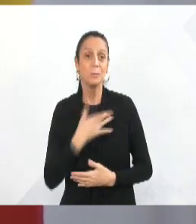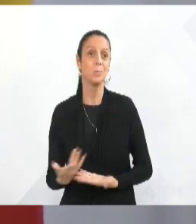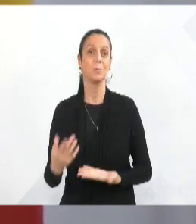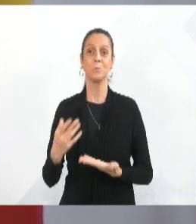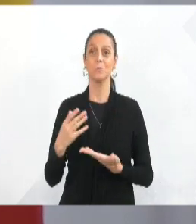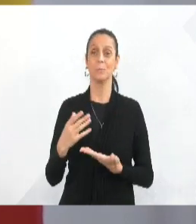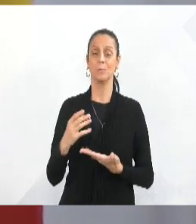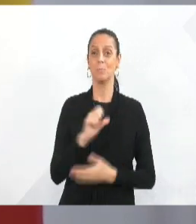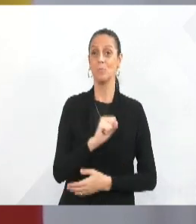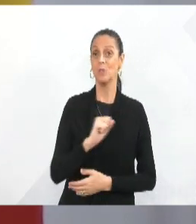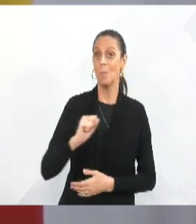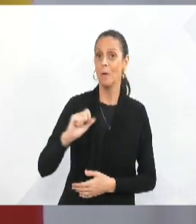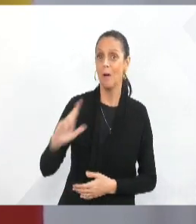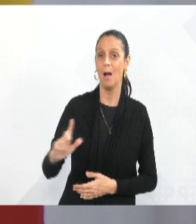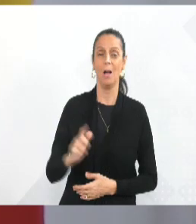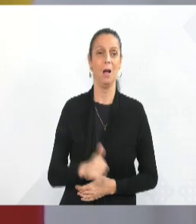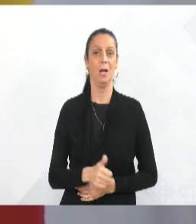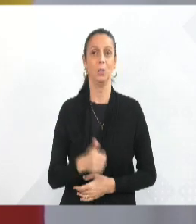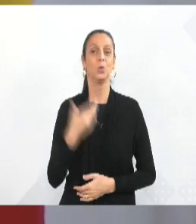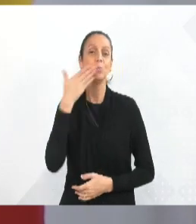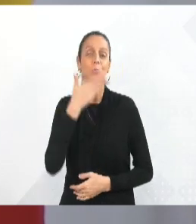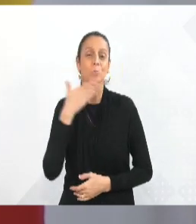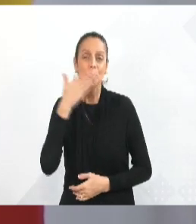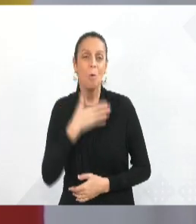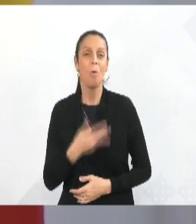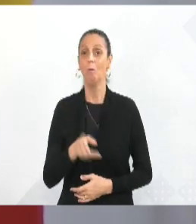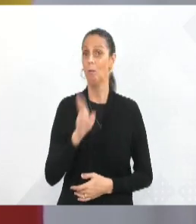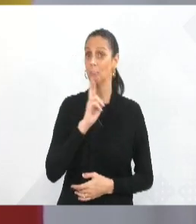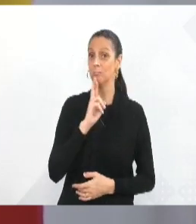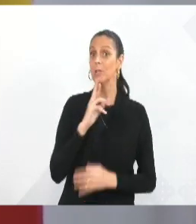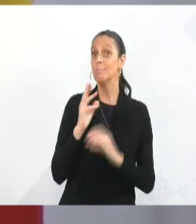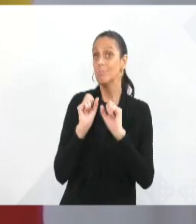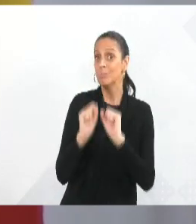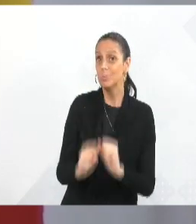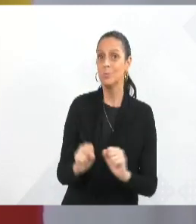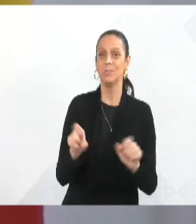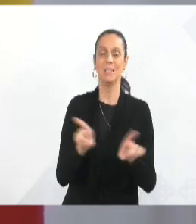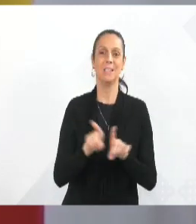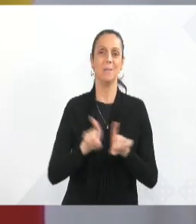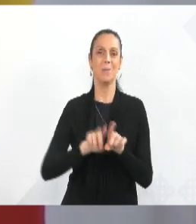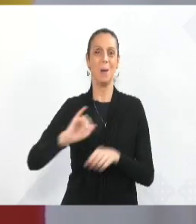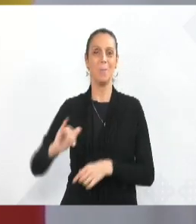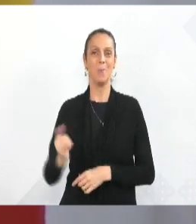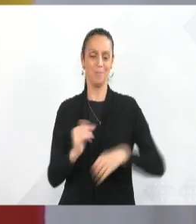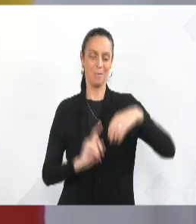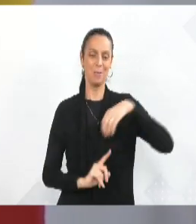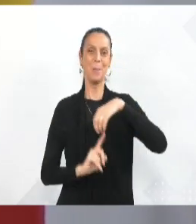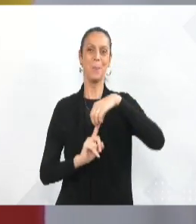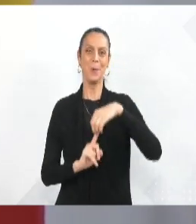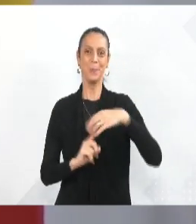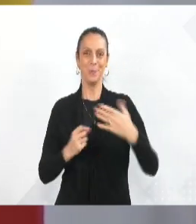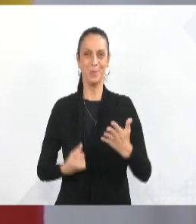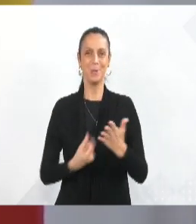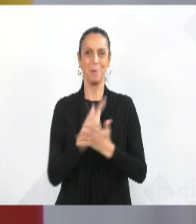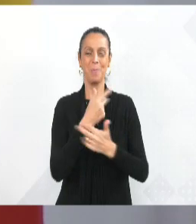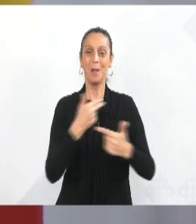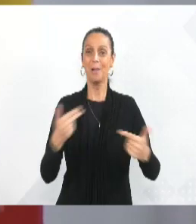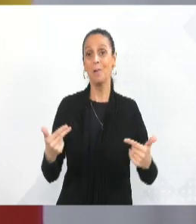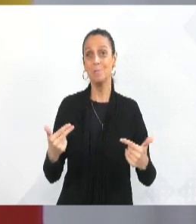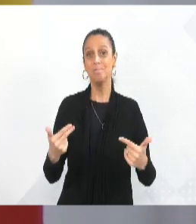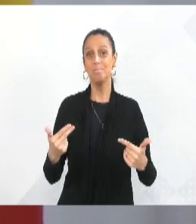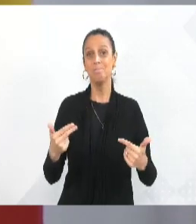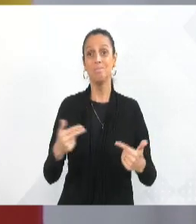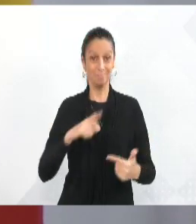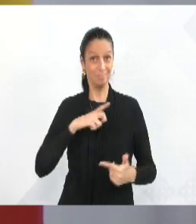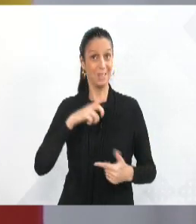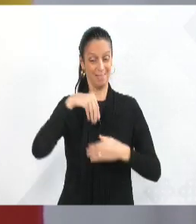utilizar a internet, certamente a utilização da estação de pré-embarque, enquanto aguardamos pelo ônibus, seria um pouco mais